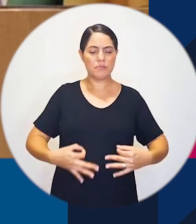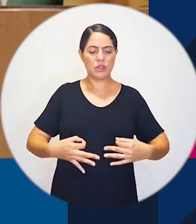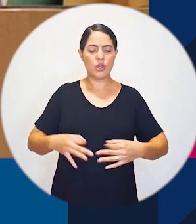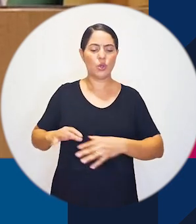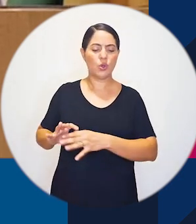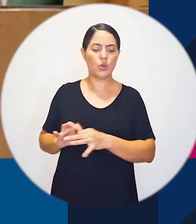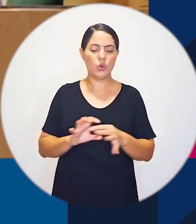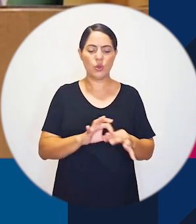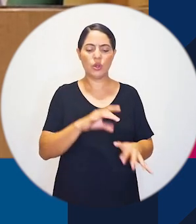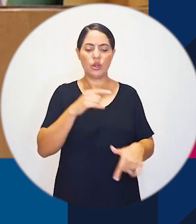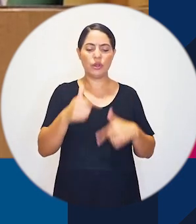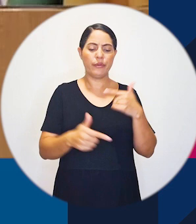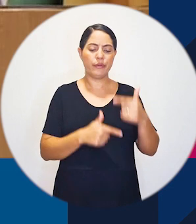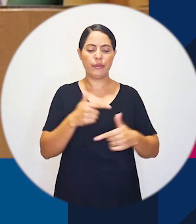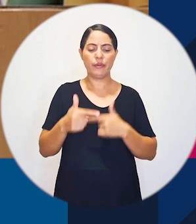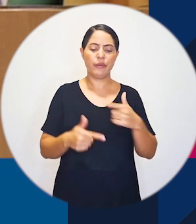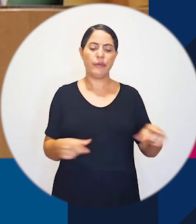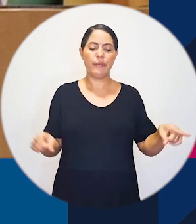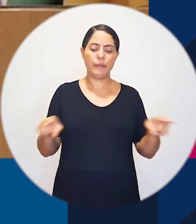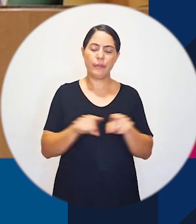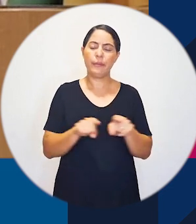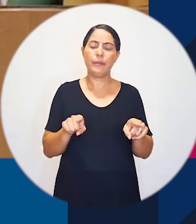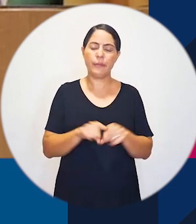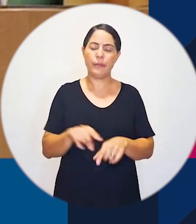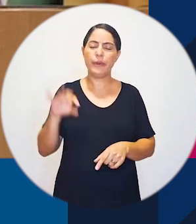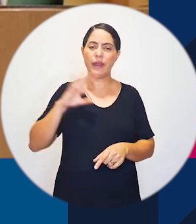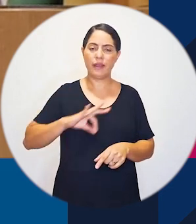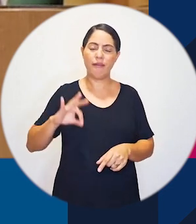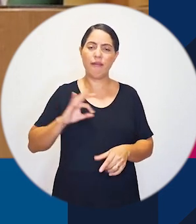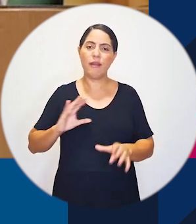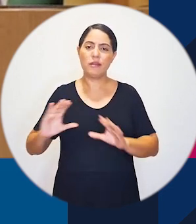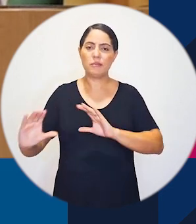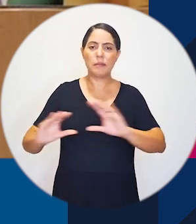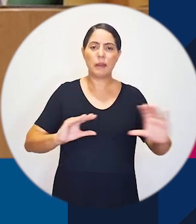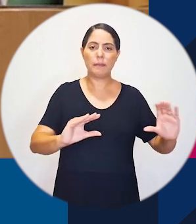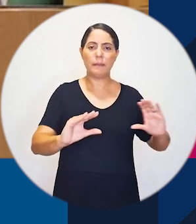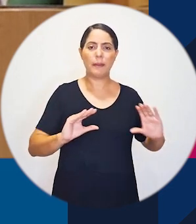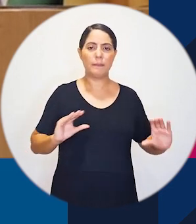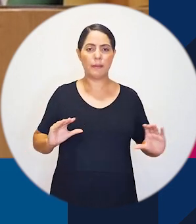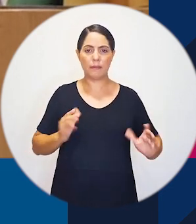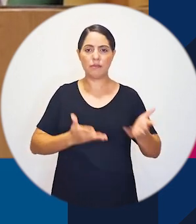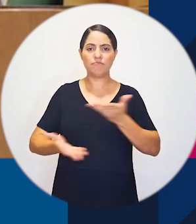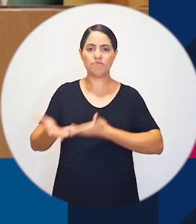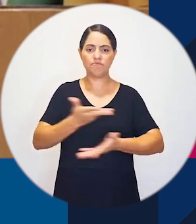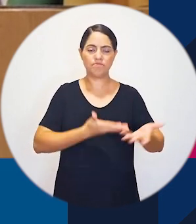civilizatório mínimo nas relações de trabalho e redistribuir renda.